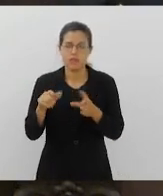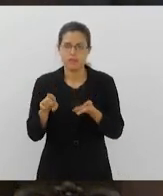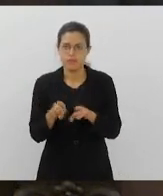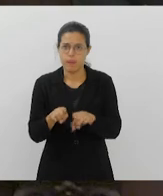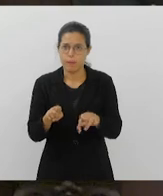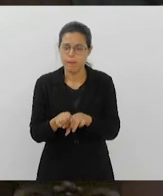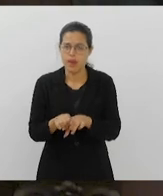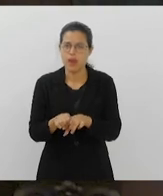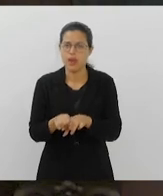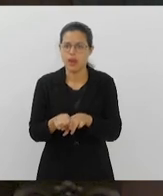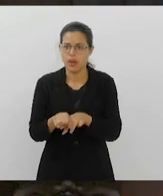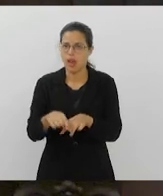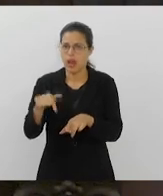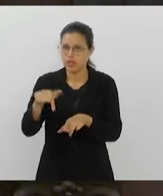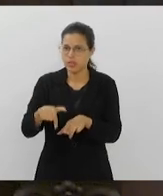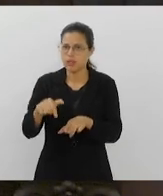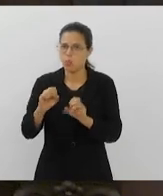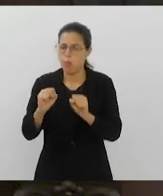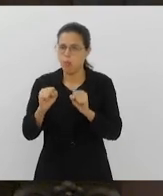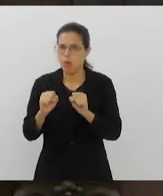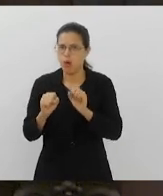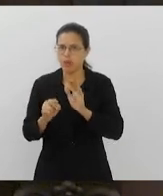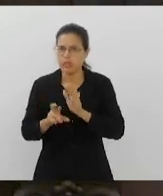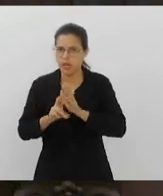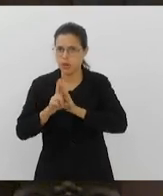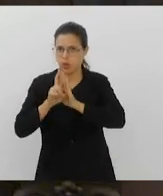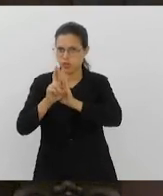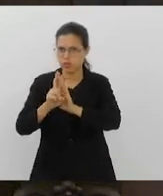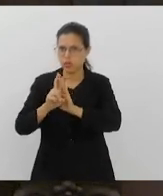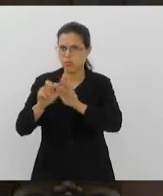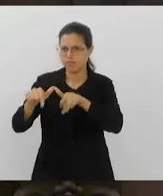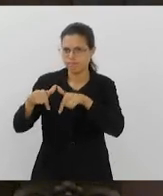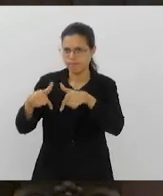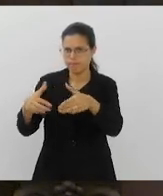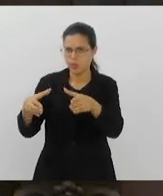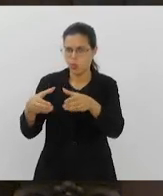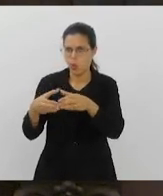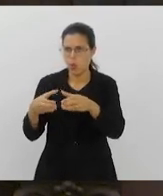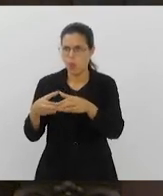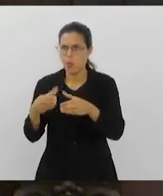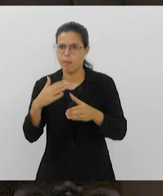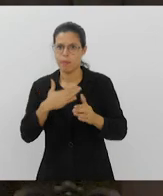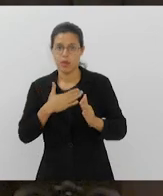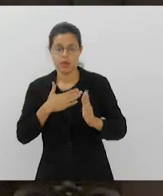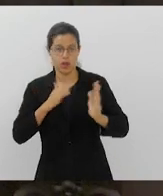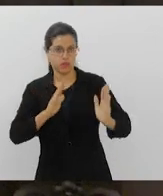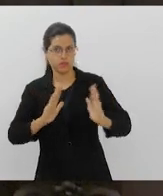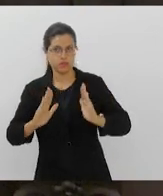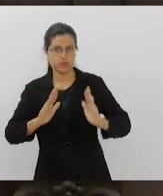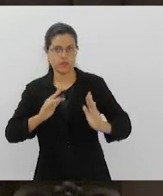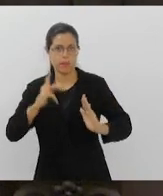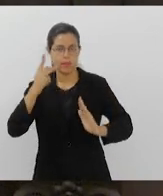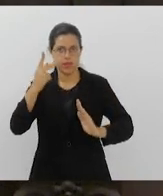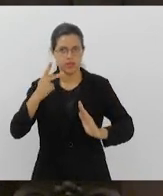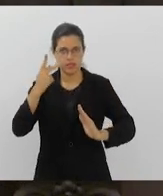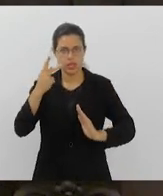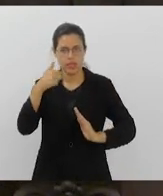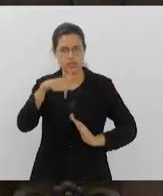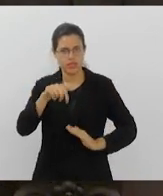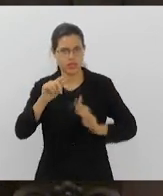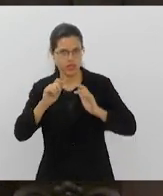Parlamento, para que a gente possa, numa ação conjunta aqui minha e do mandato do deputado presidente dessa casa, Rodrigo